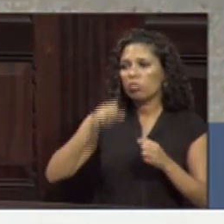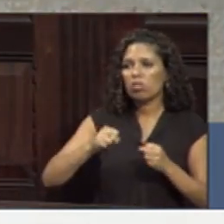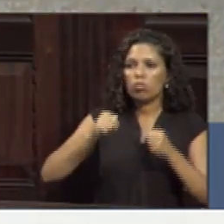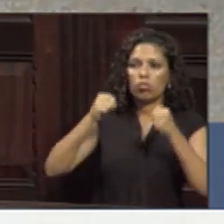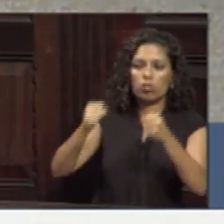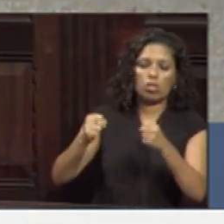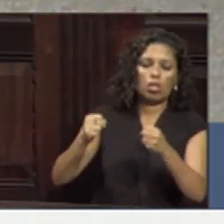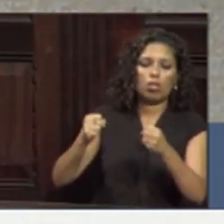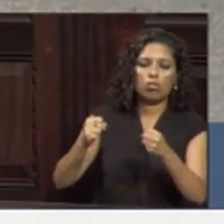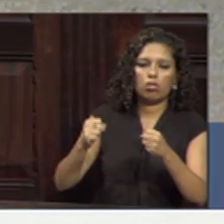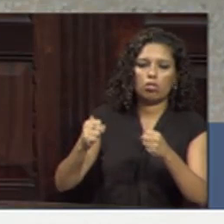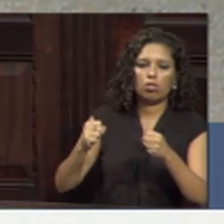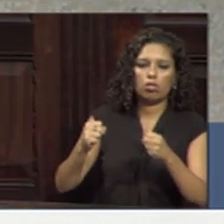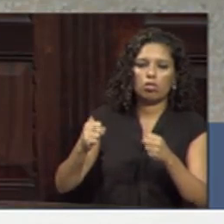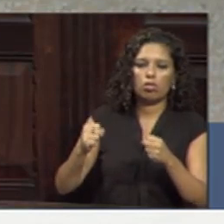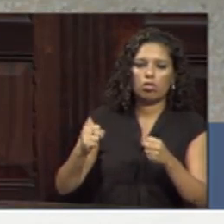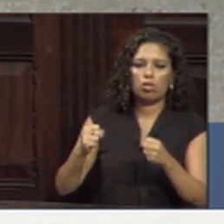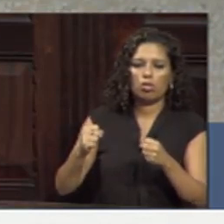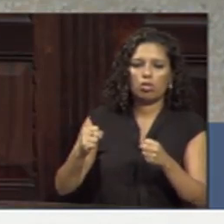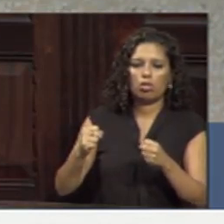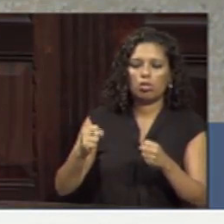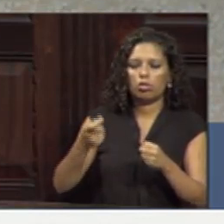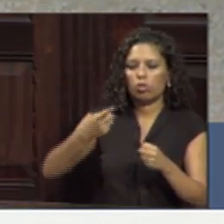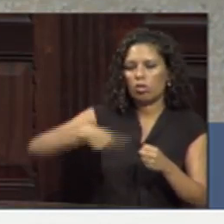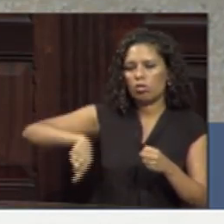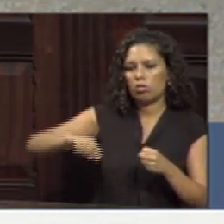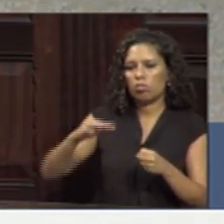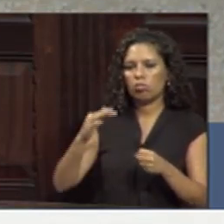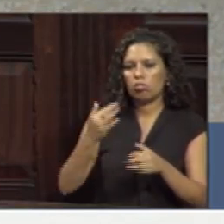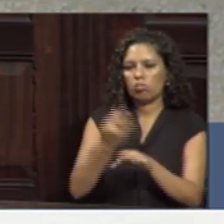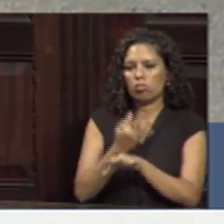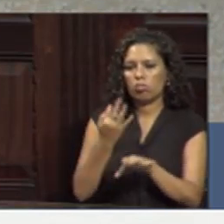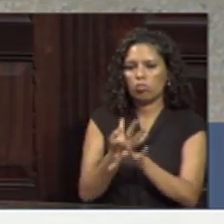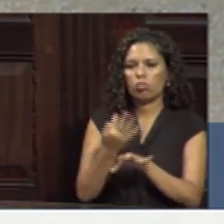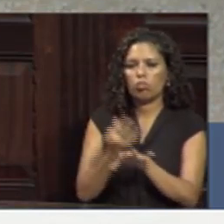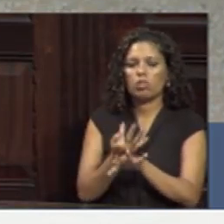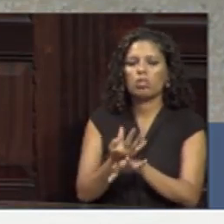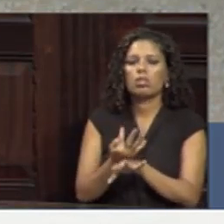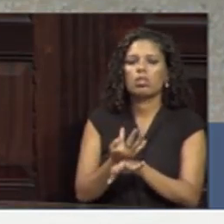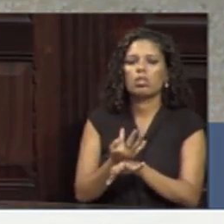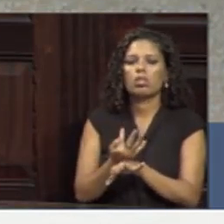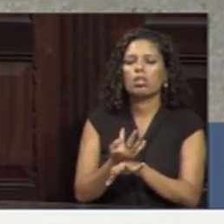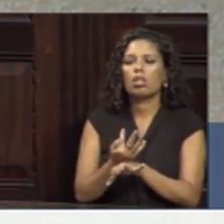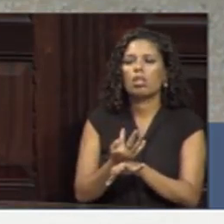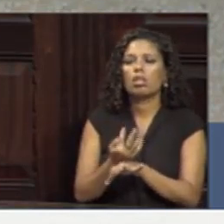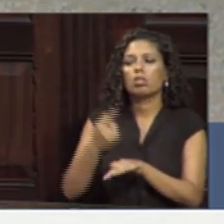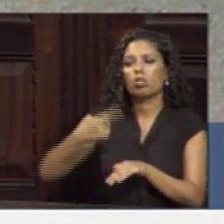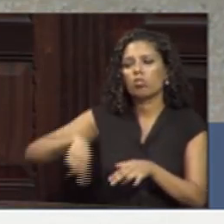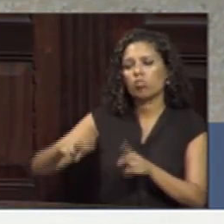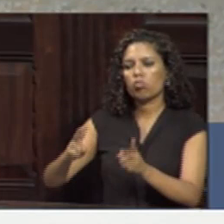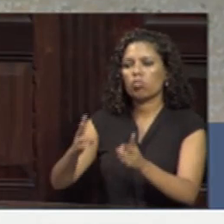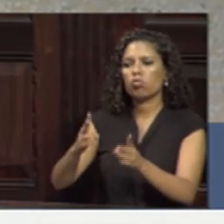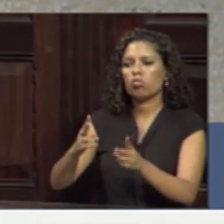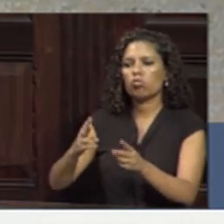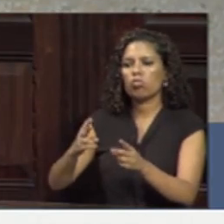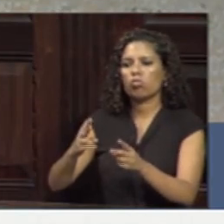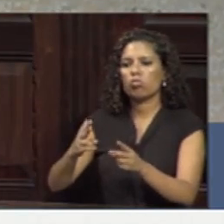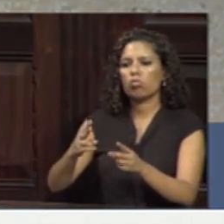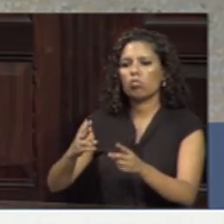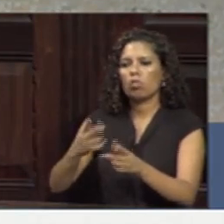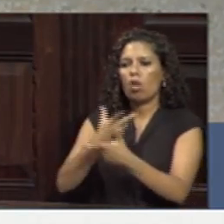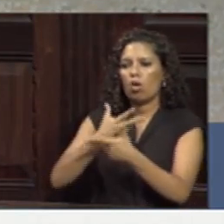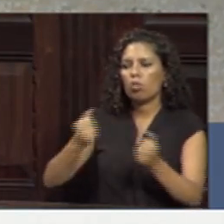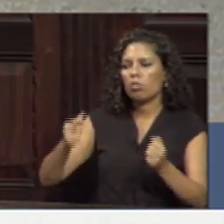mulheres, a Marielle viverá nas lutas que ela travou e nós todos, de